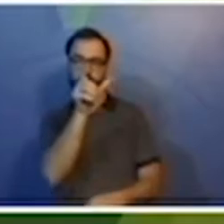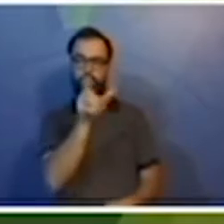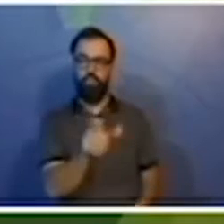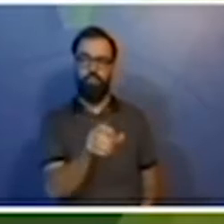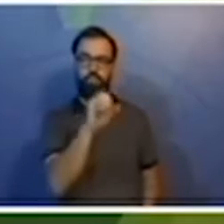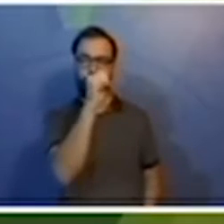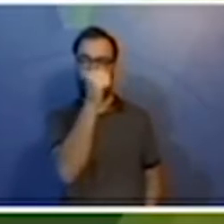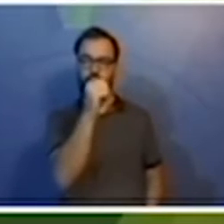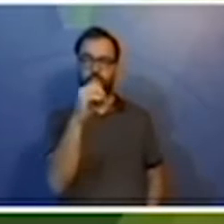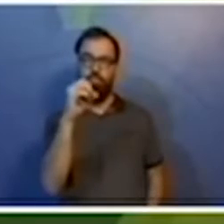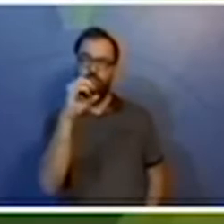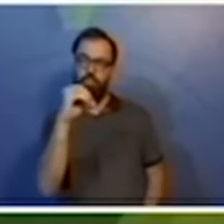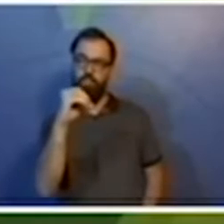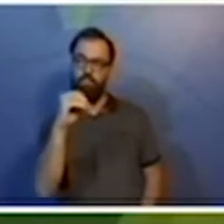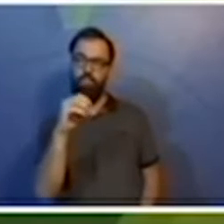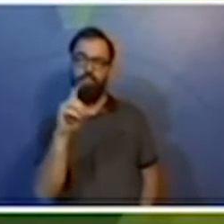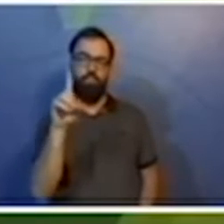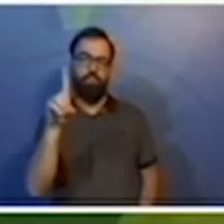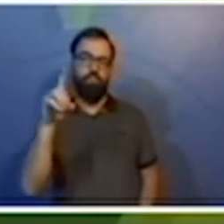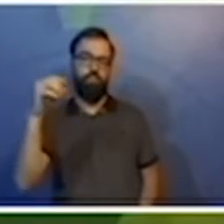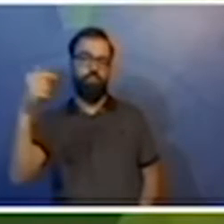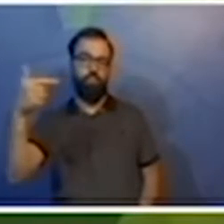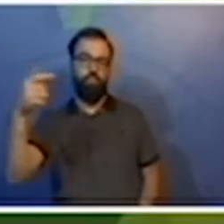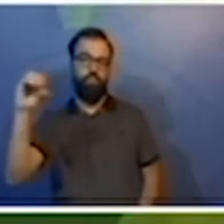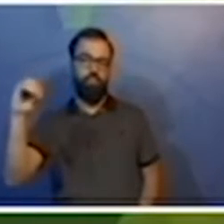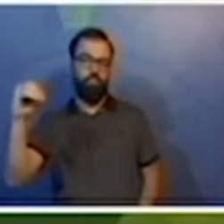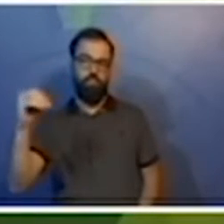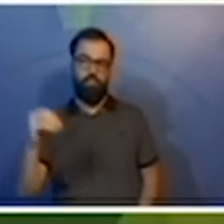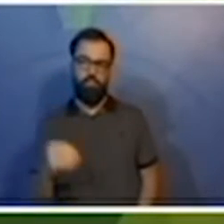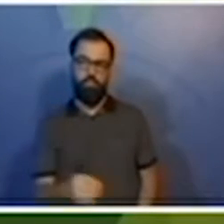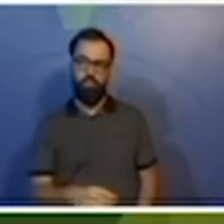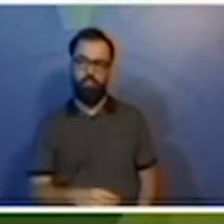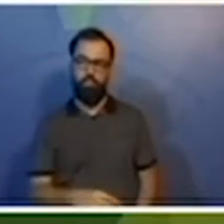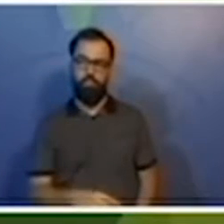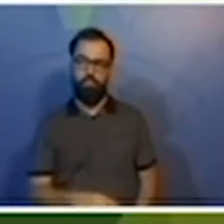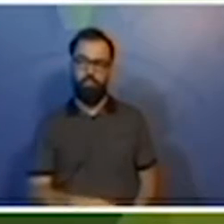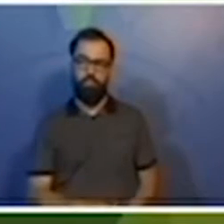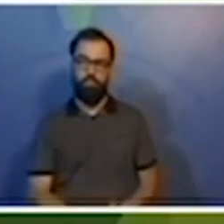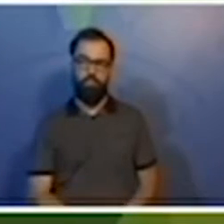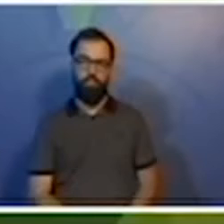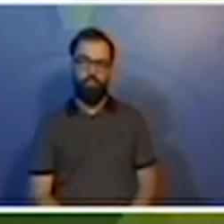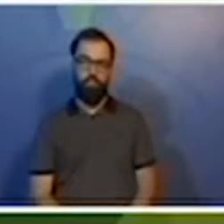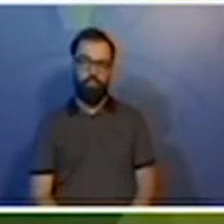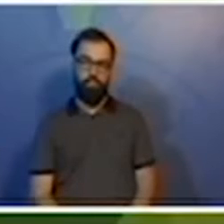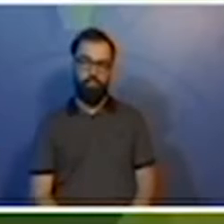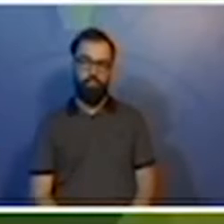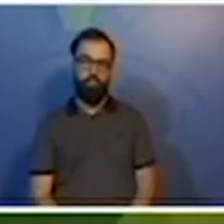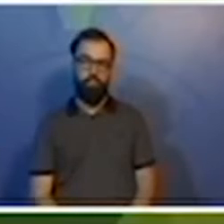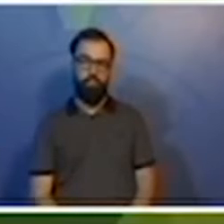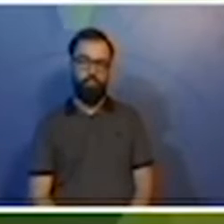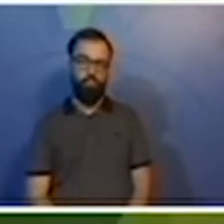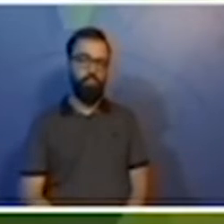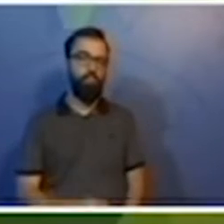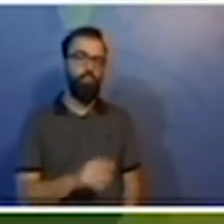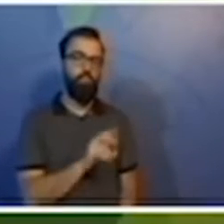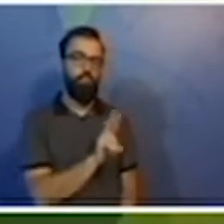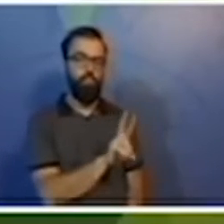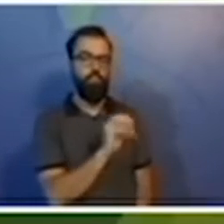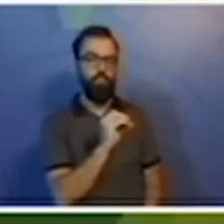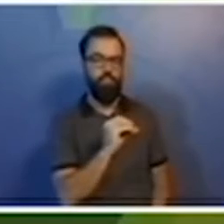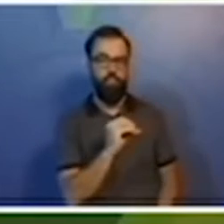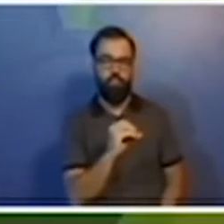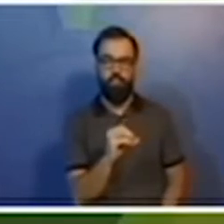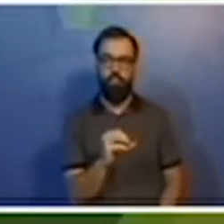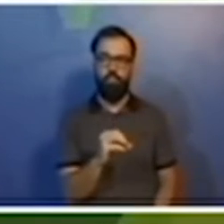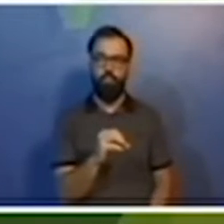suplemento 170. Aqui não dá o quíntuplo. O complemento de